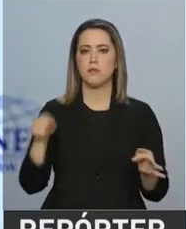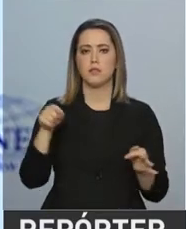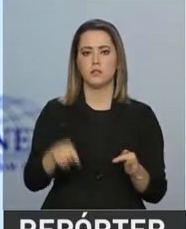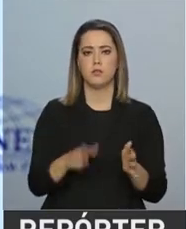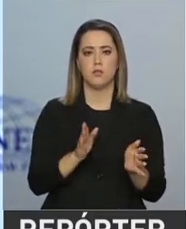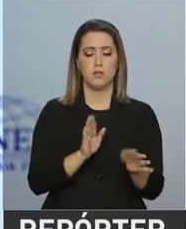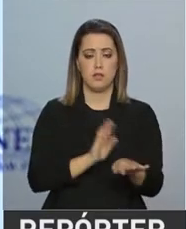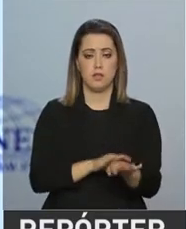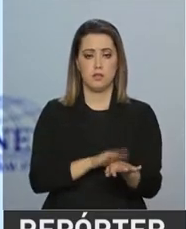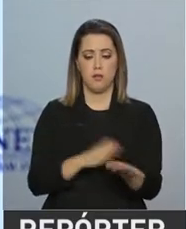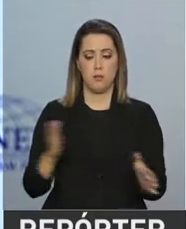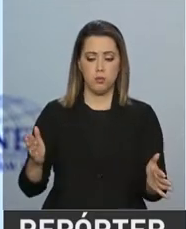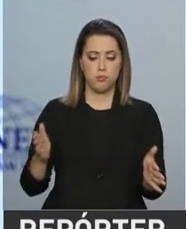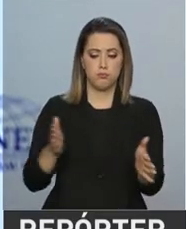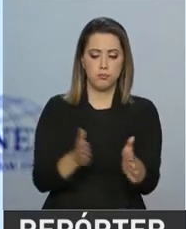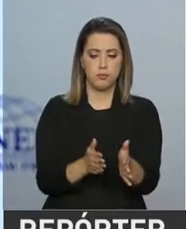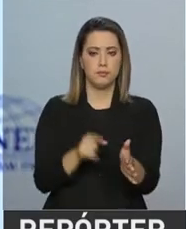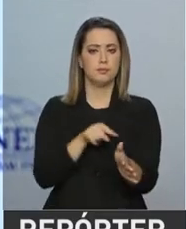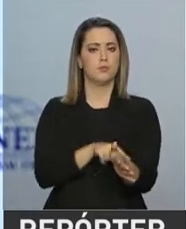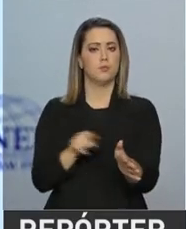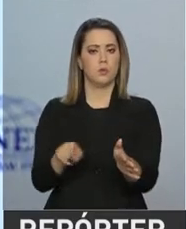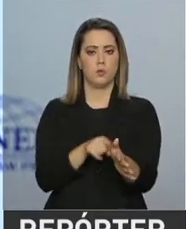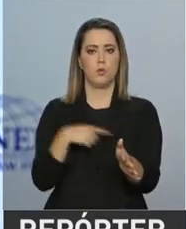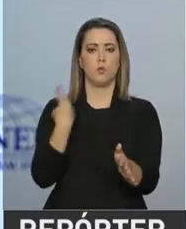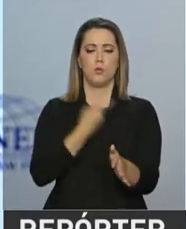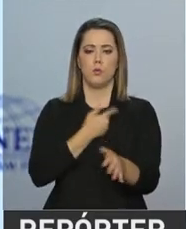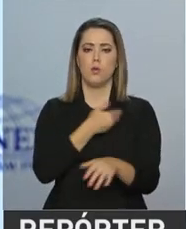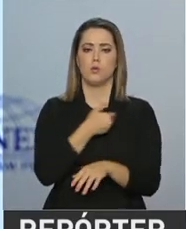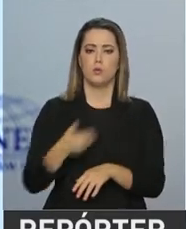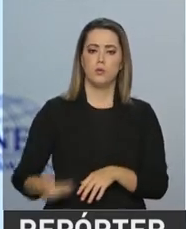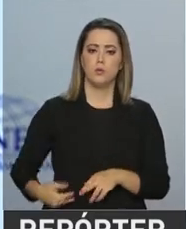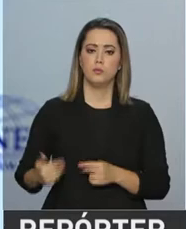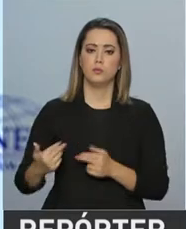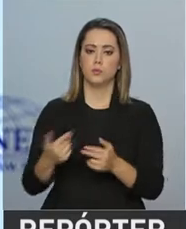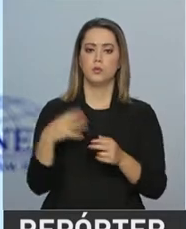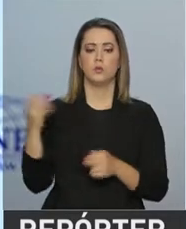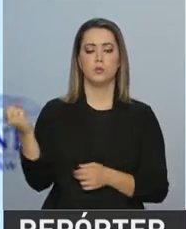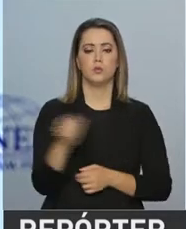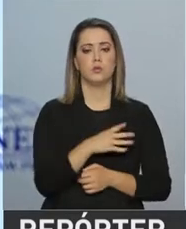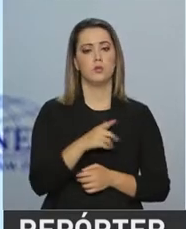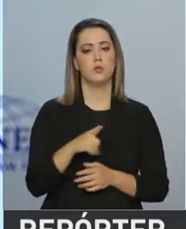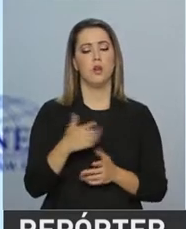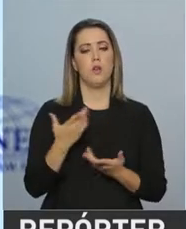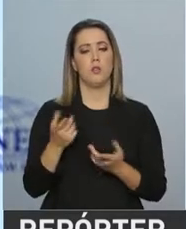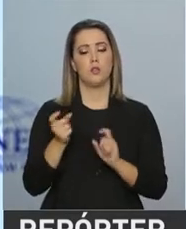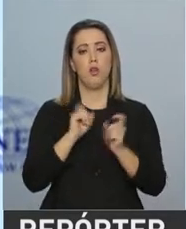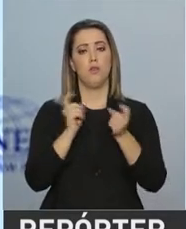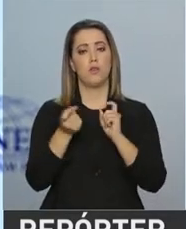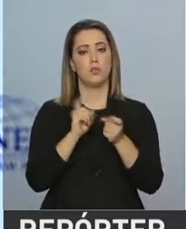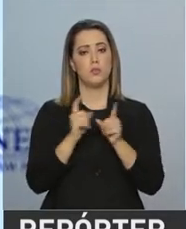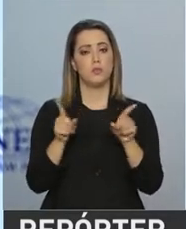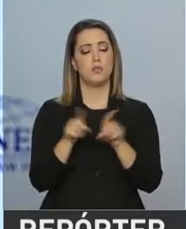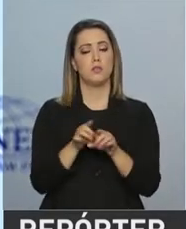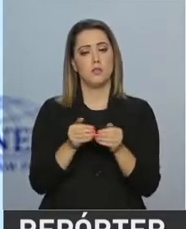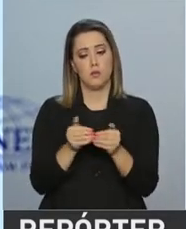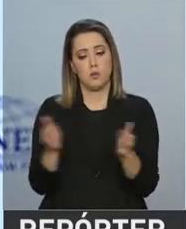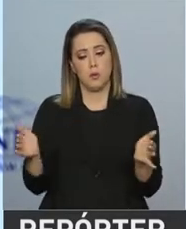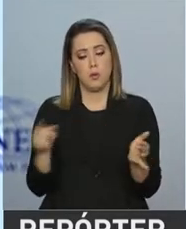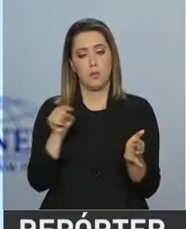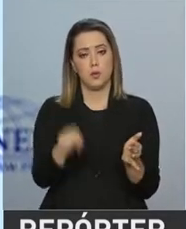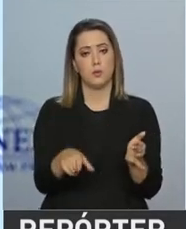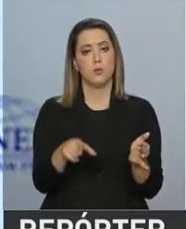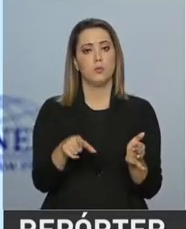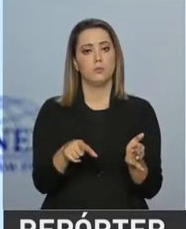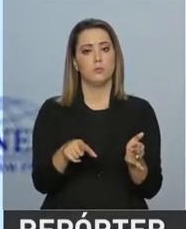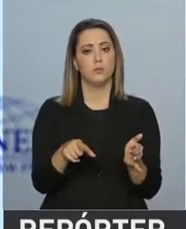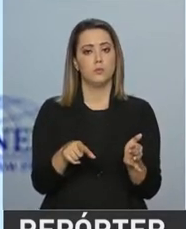breve período do nosso governo assim como a modernização logística ea ampliação e abertura